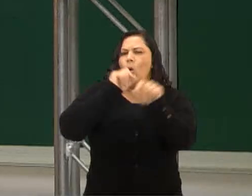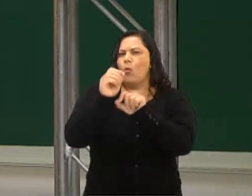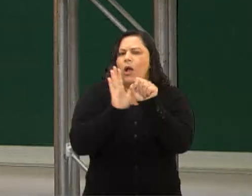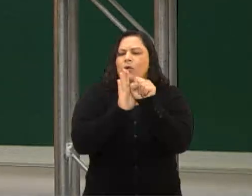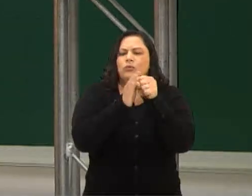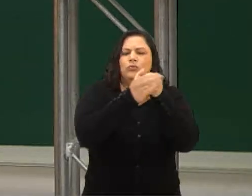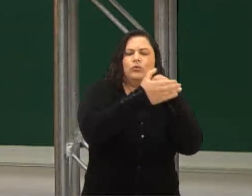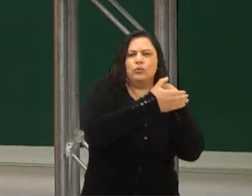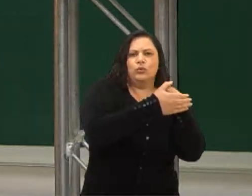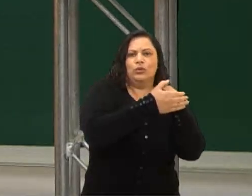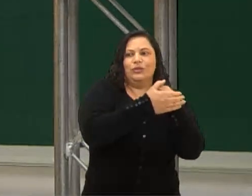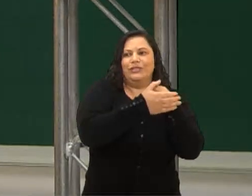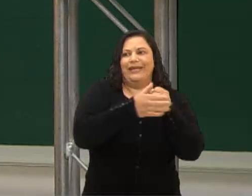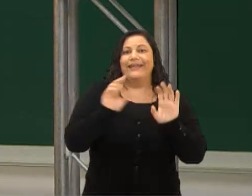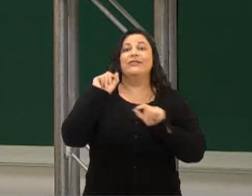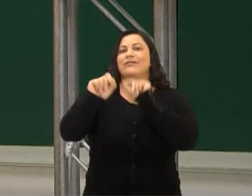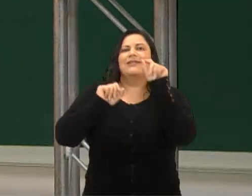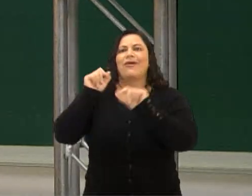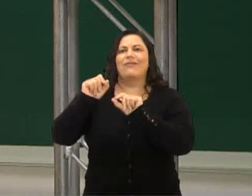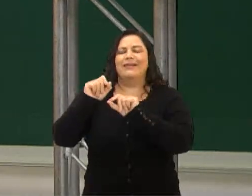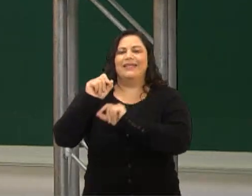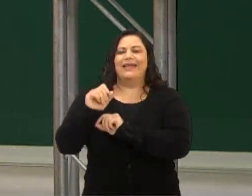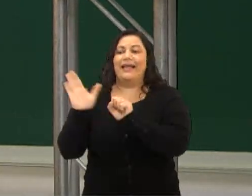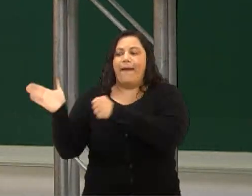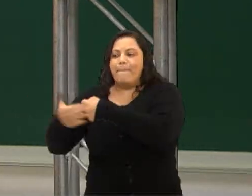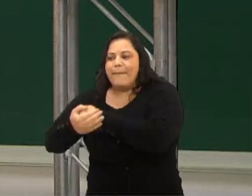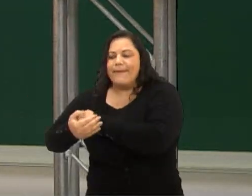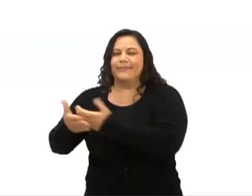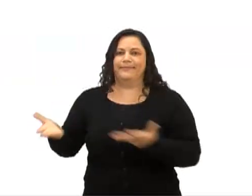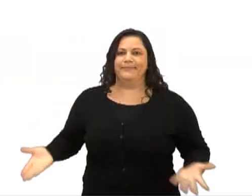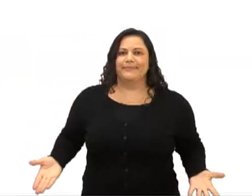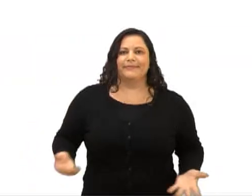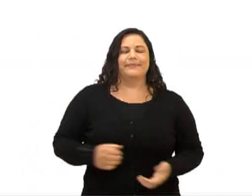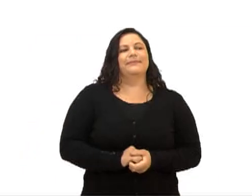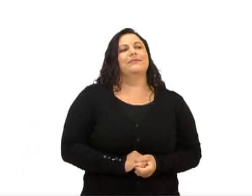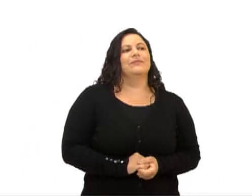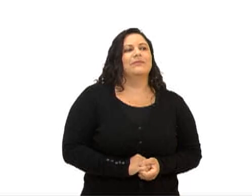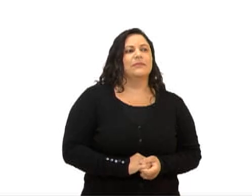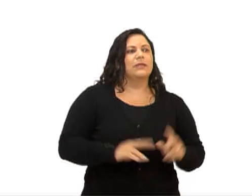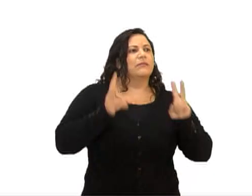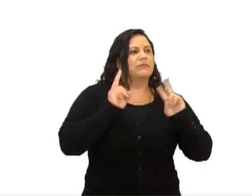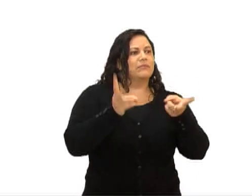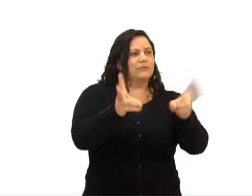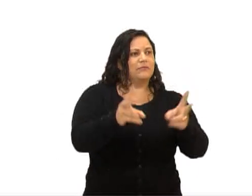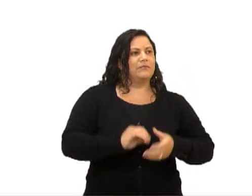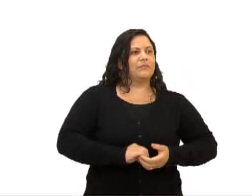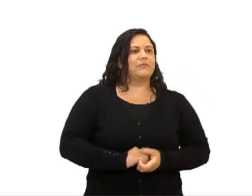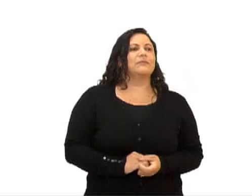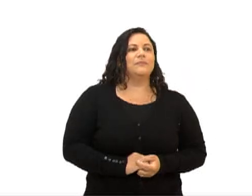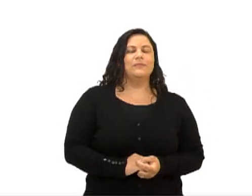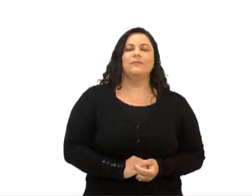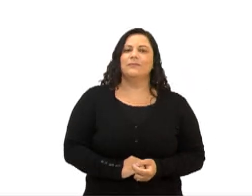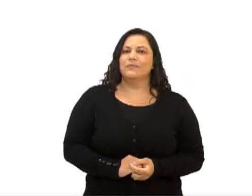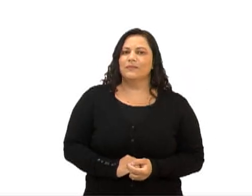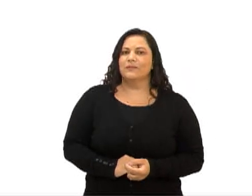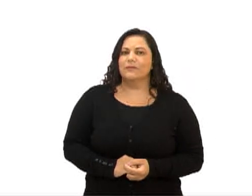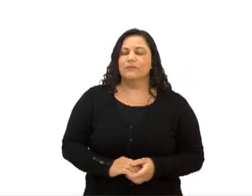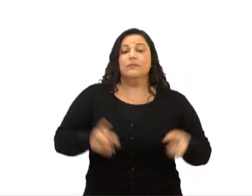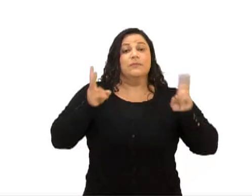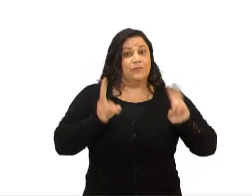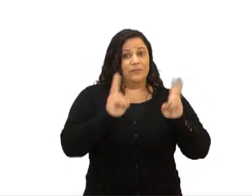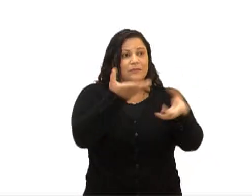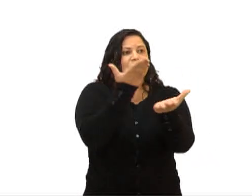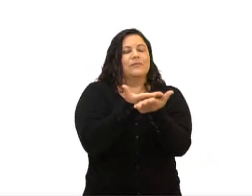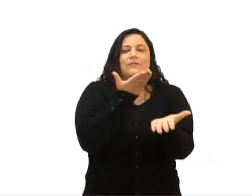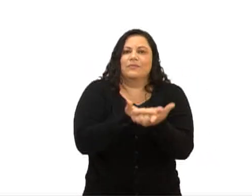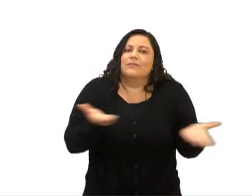gente classifica ele, né, pessoal? Então, vamos continuar aqui, professora Cleide, ajuda aqui agora. Sim, vamos continuar a nossa aula de